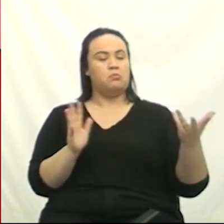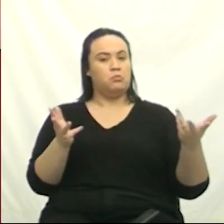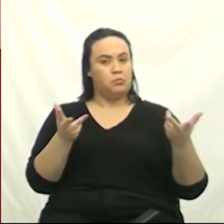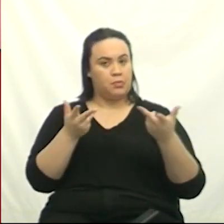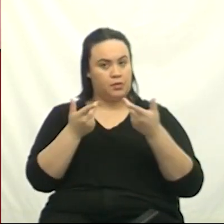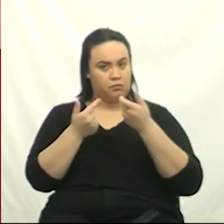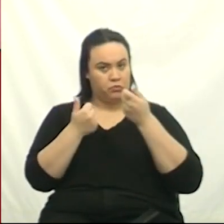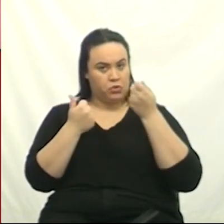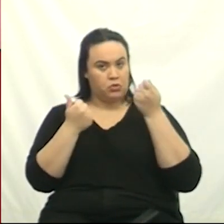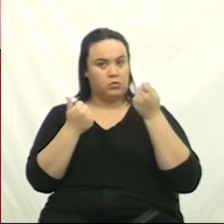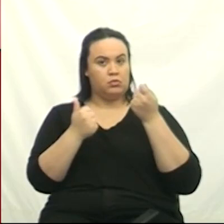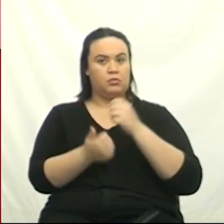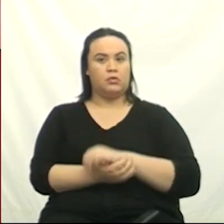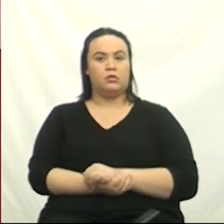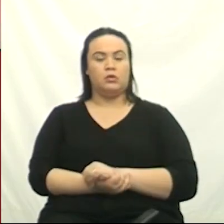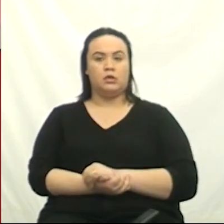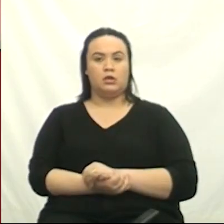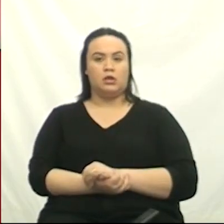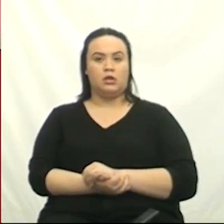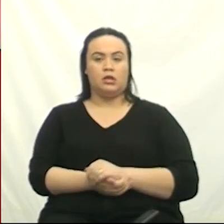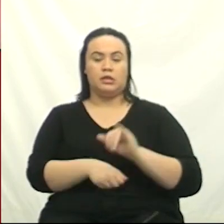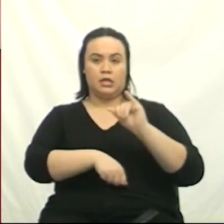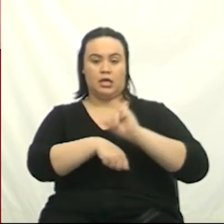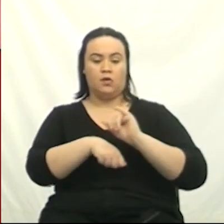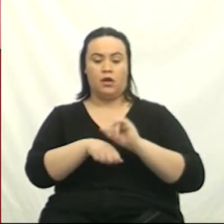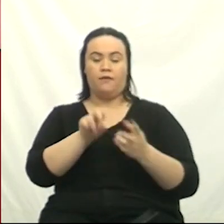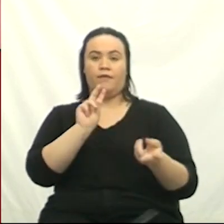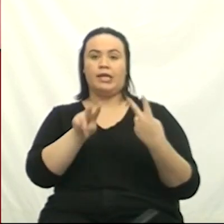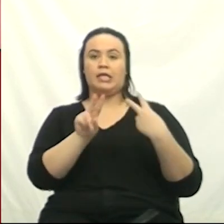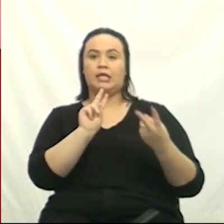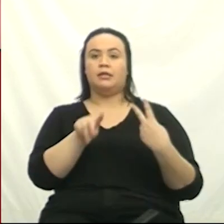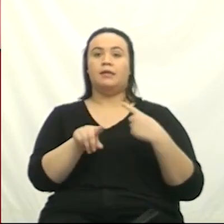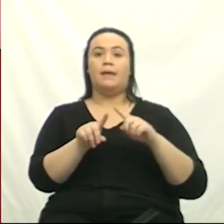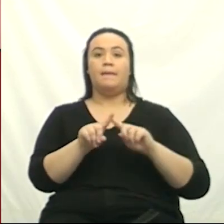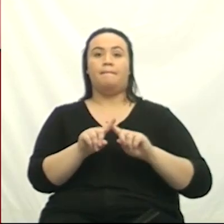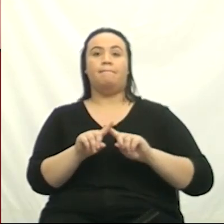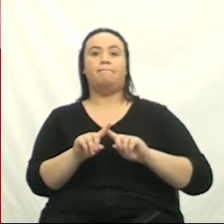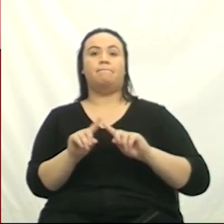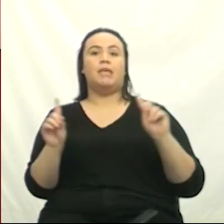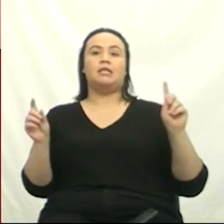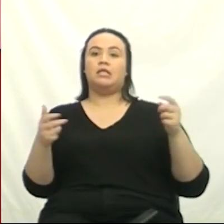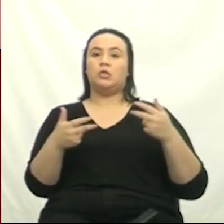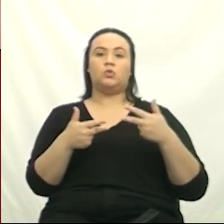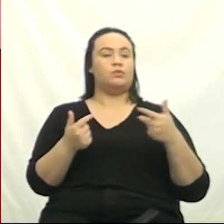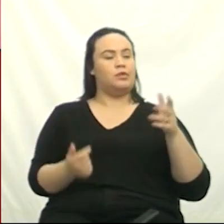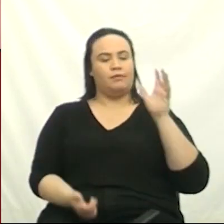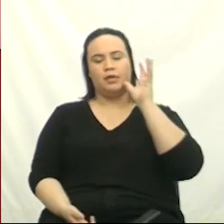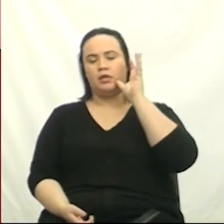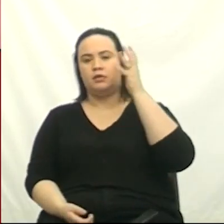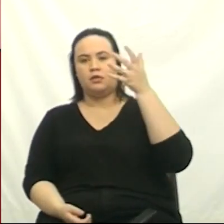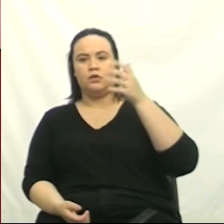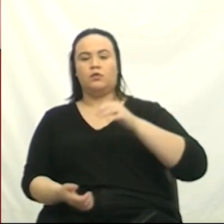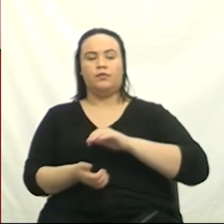na parte central da Avenida Centenário infelizmente as coisas não vêm acontecendo